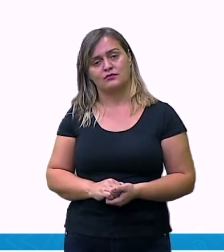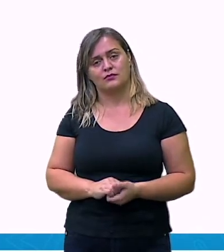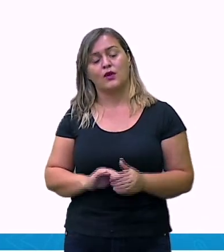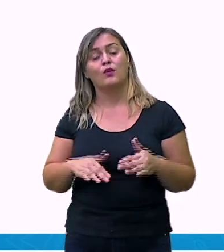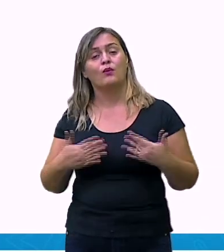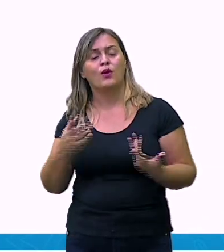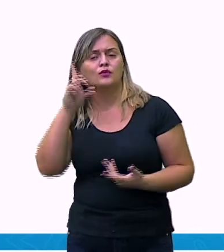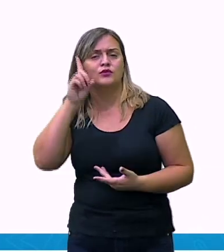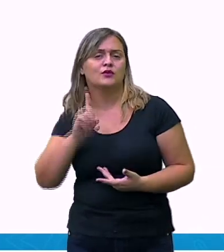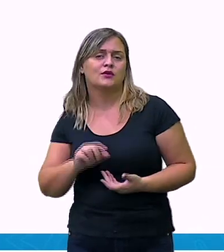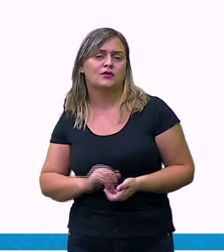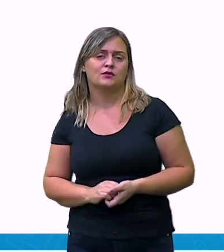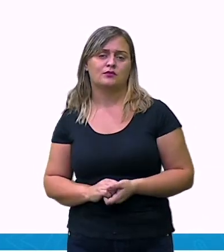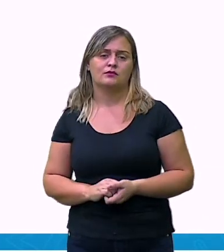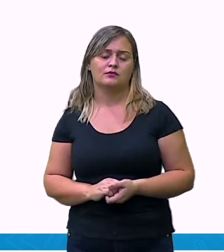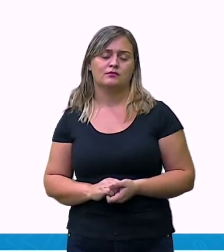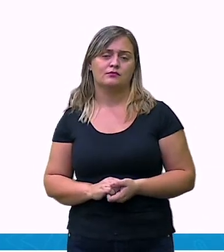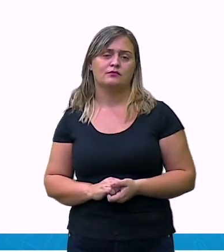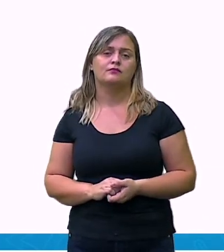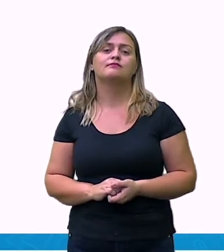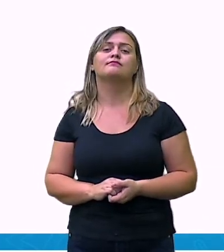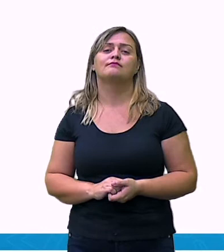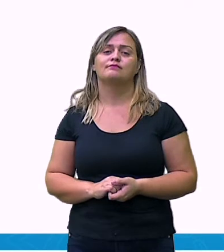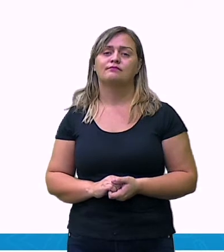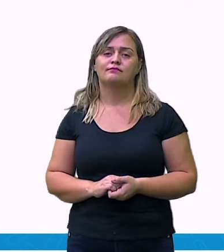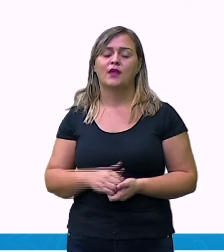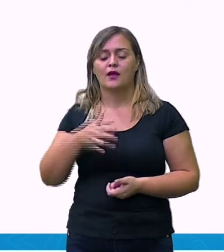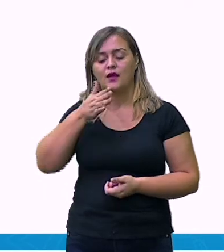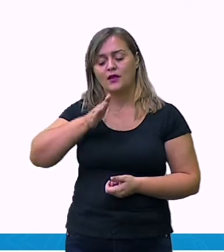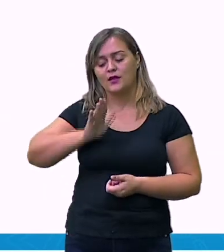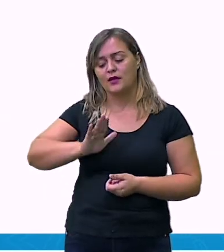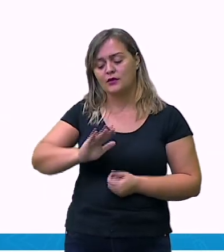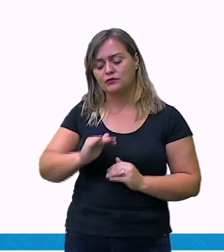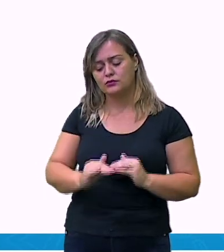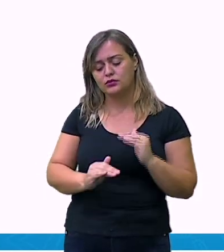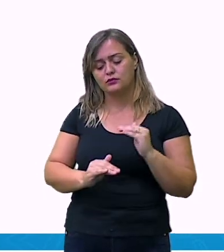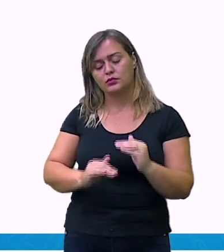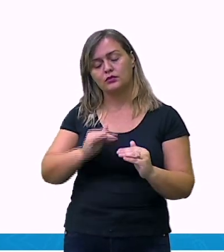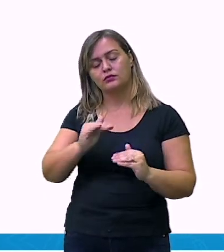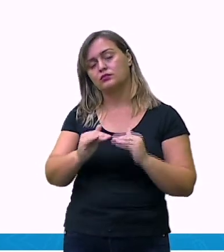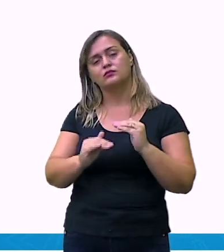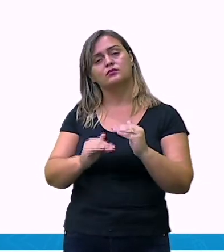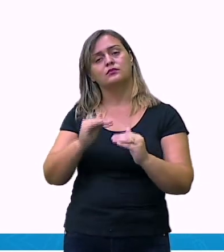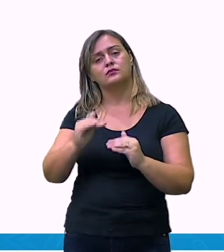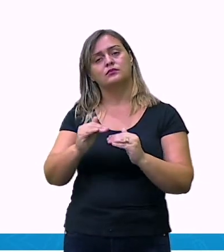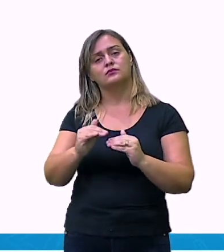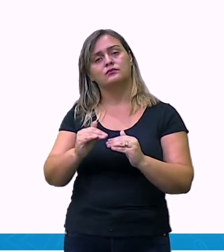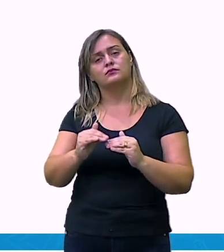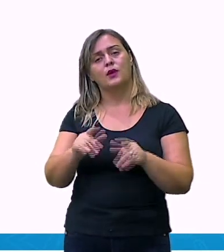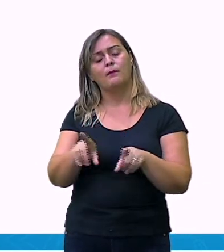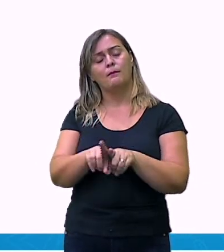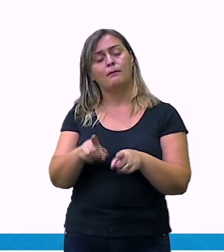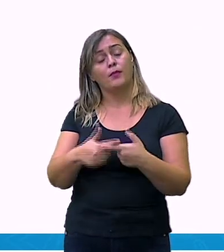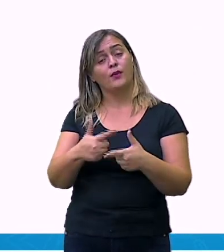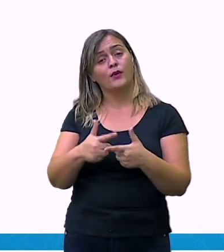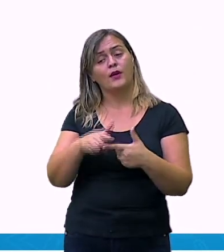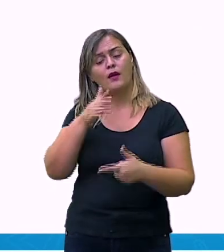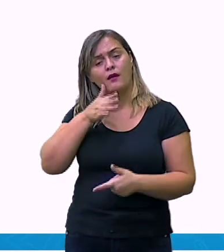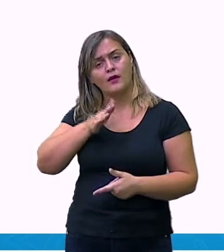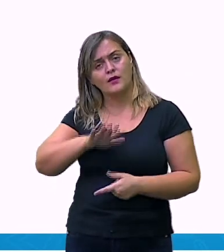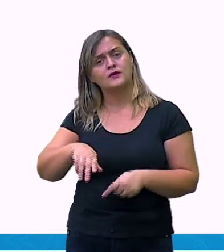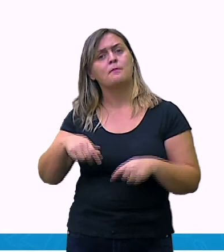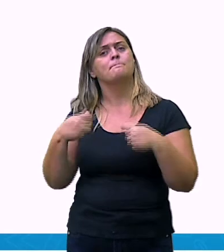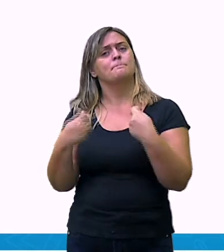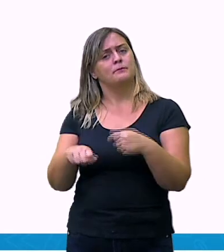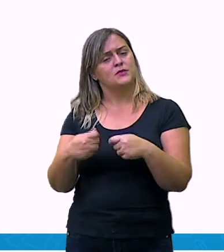desenvolvimento. Ela precisa ter o tempo de descanso. Ela precisa ter o tempo de brincar. O brincar vai fazer ela o